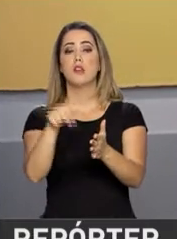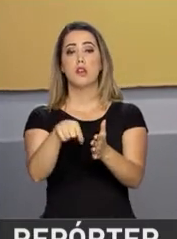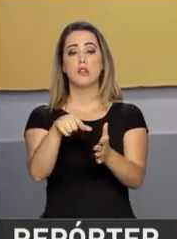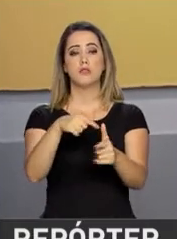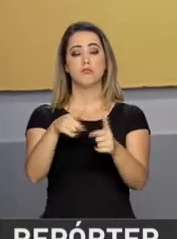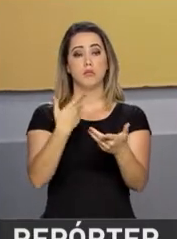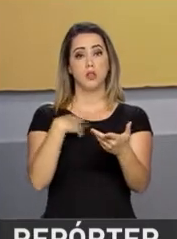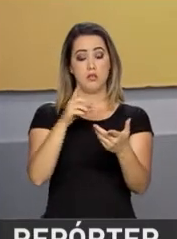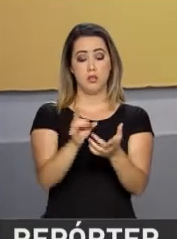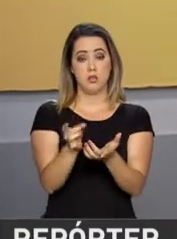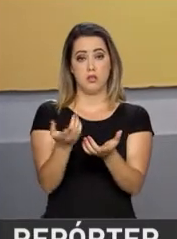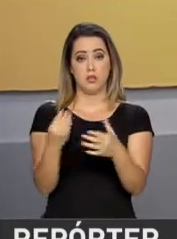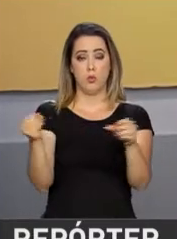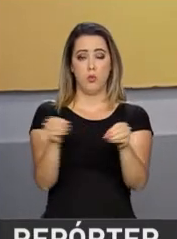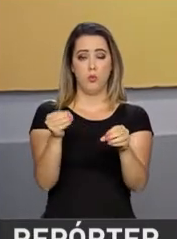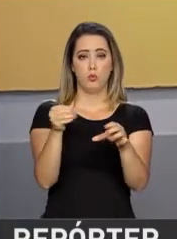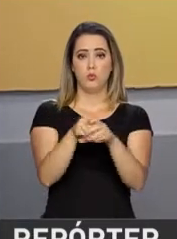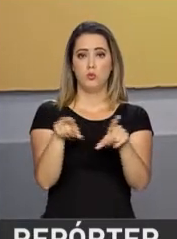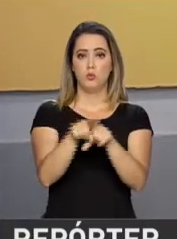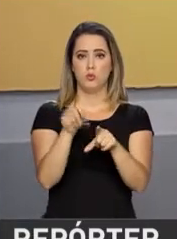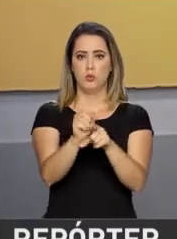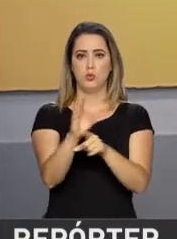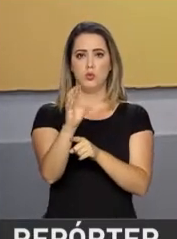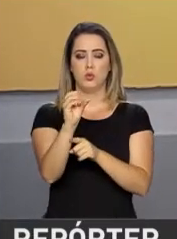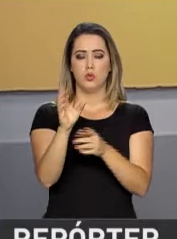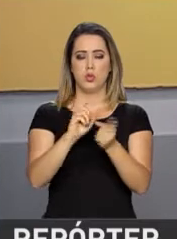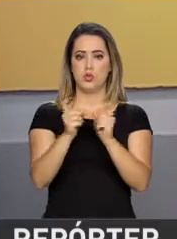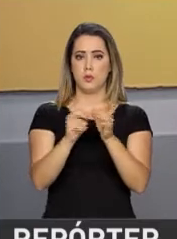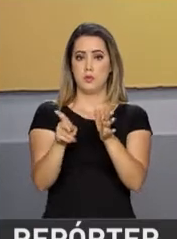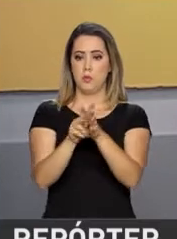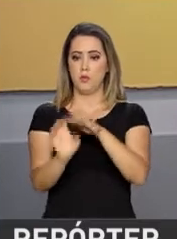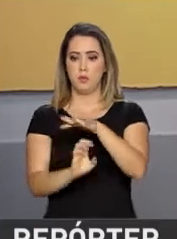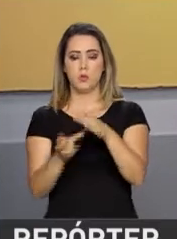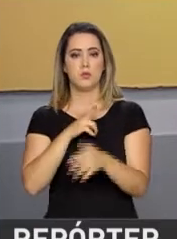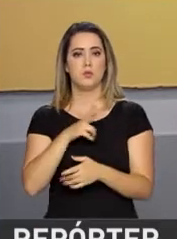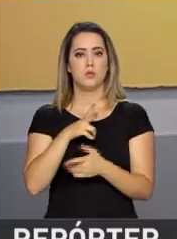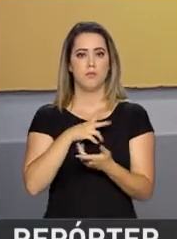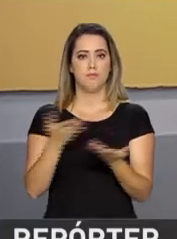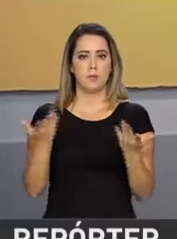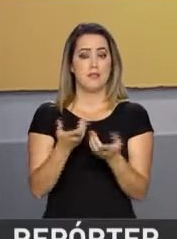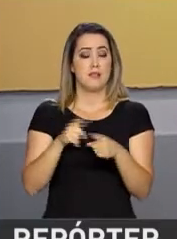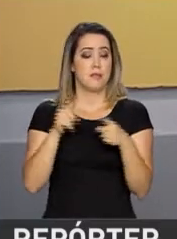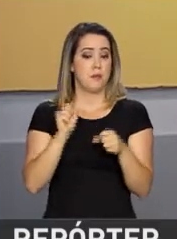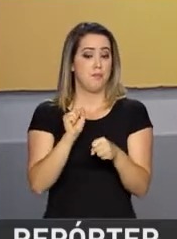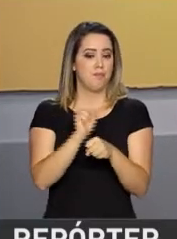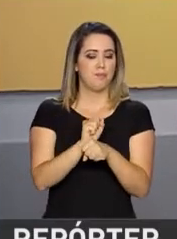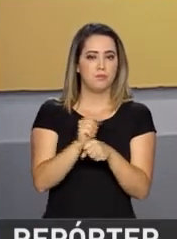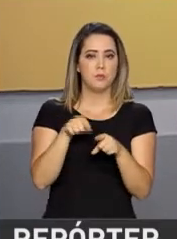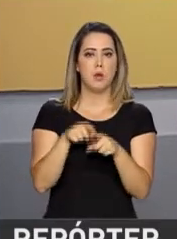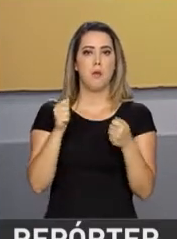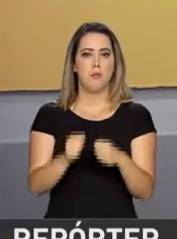sob o regime de concessão e que pararam suas obras por causa da crise econômica vão poder retomar os investimentos com um prazo maior para a entrega